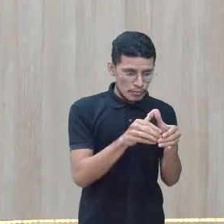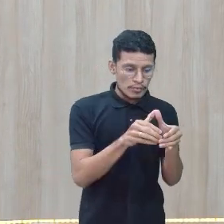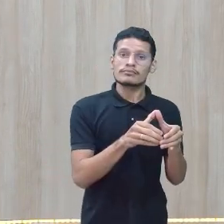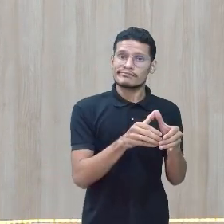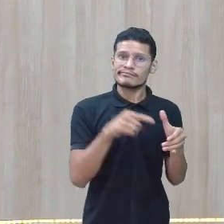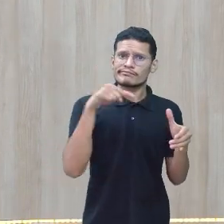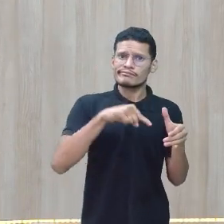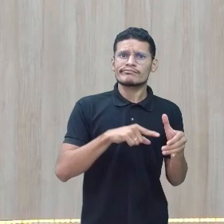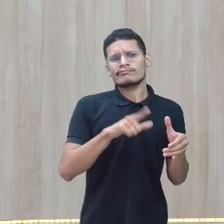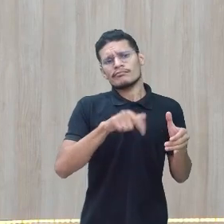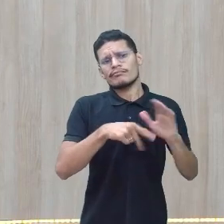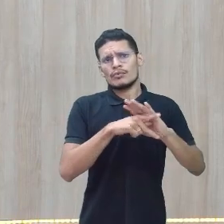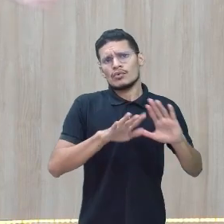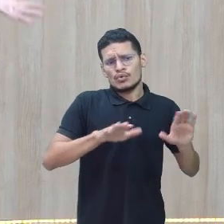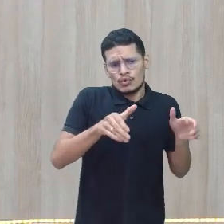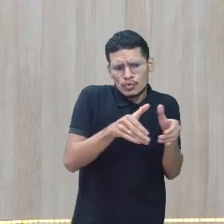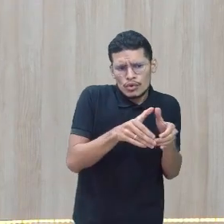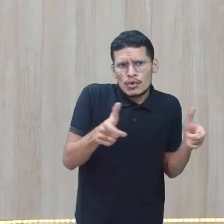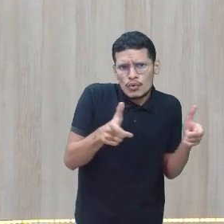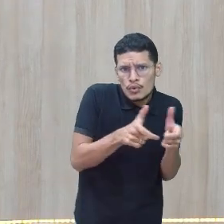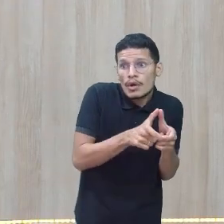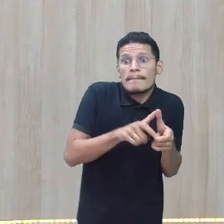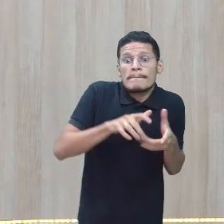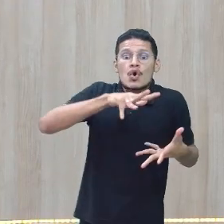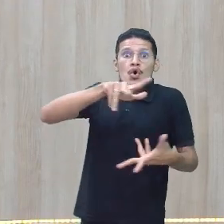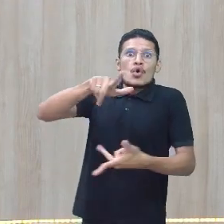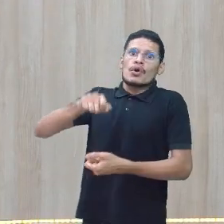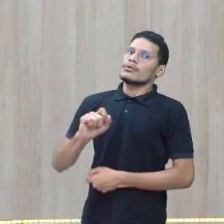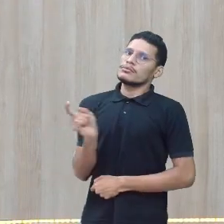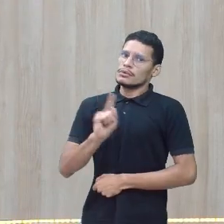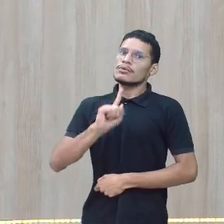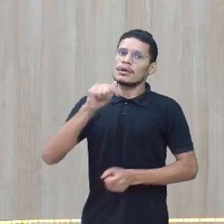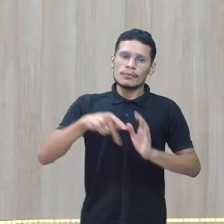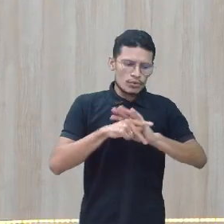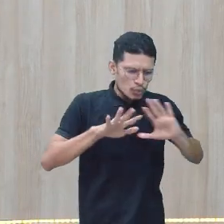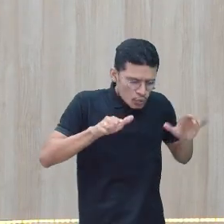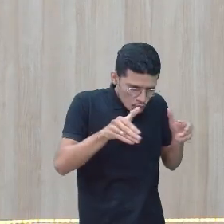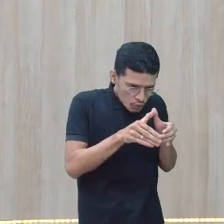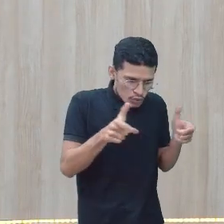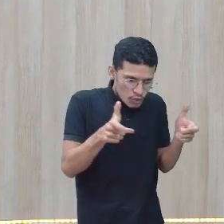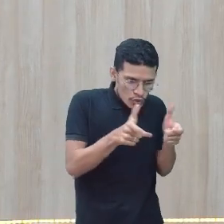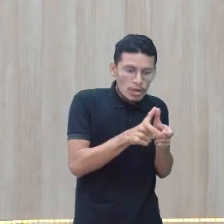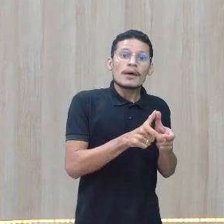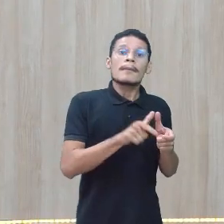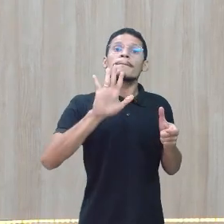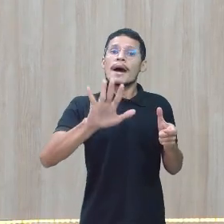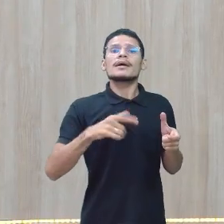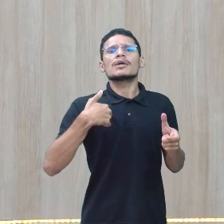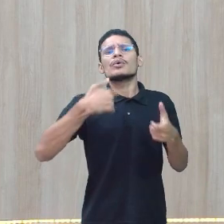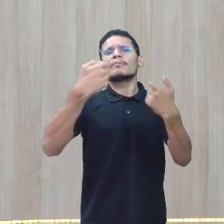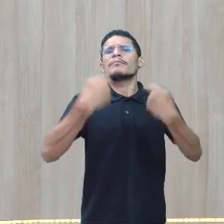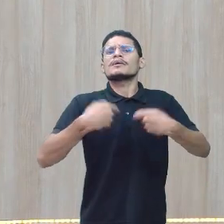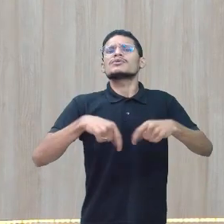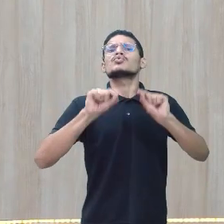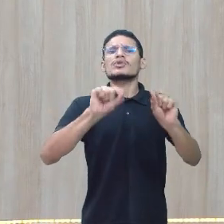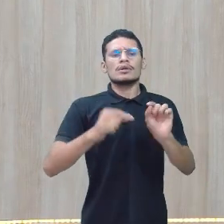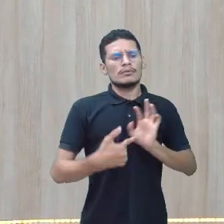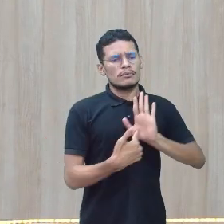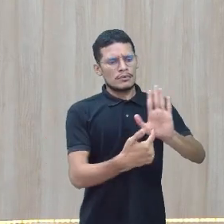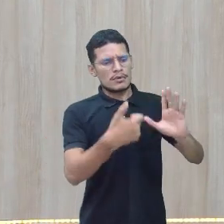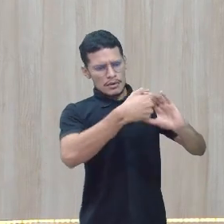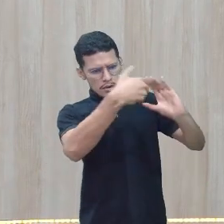ser um grupo menor do que o mundo inteiro, a população mundial. A ideia é essa, mas eu preciso dar uma característica de